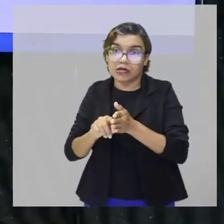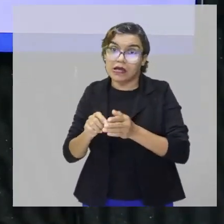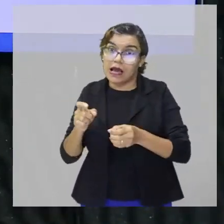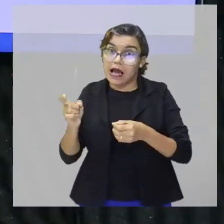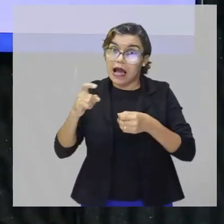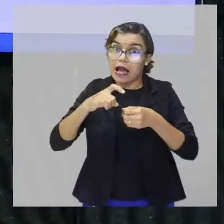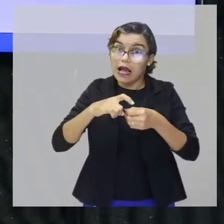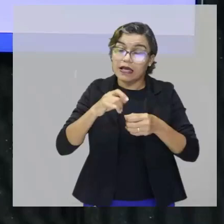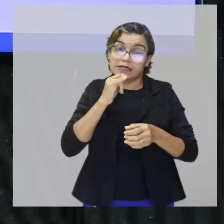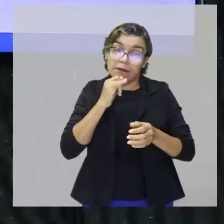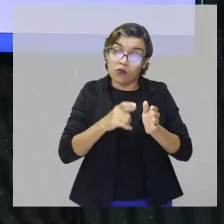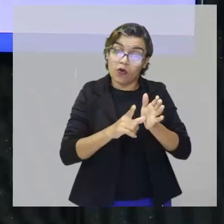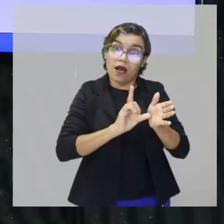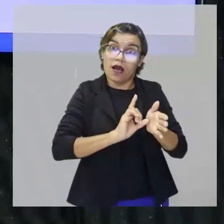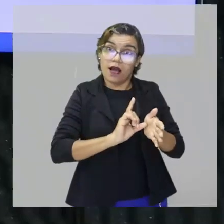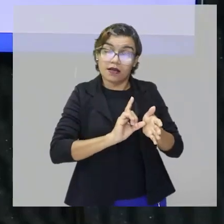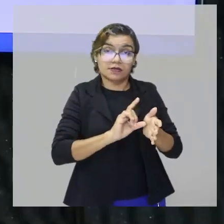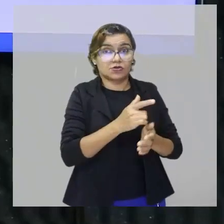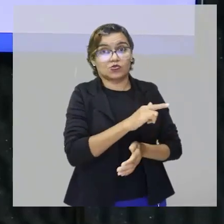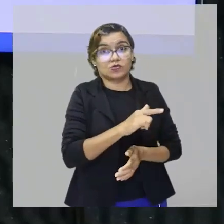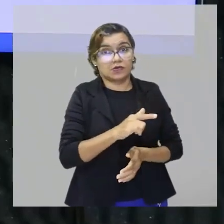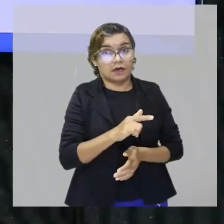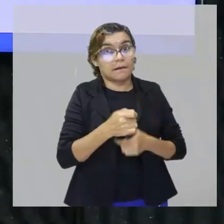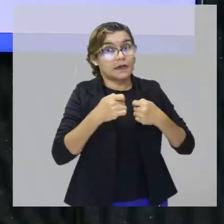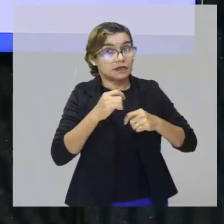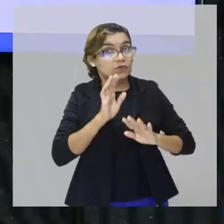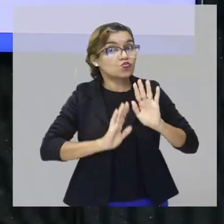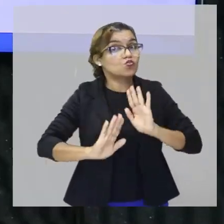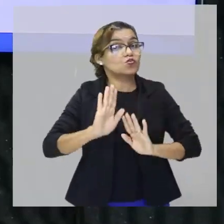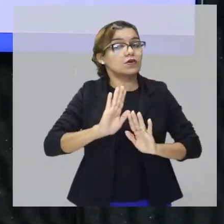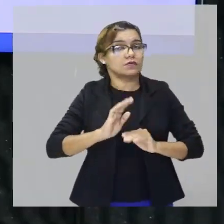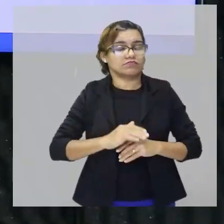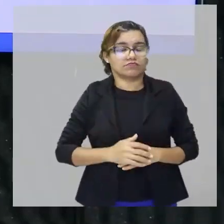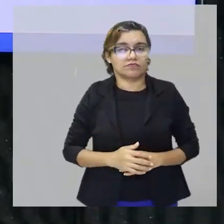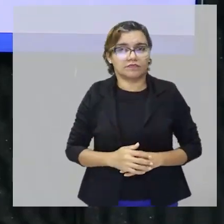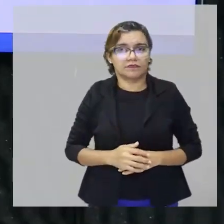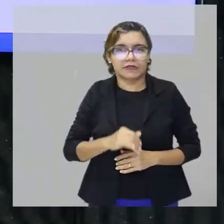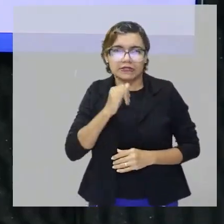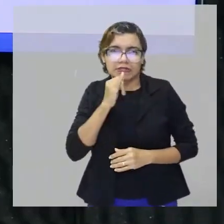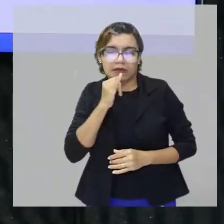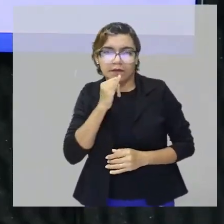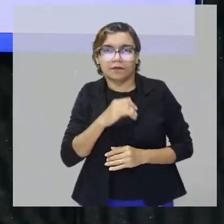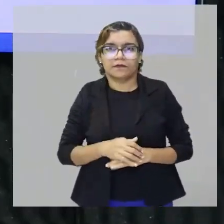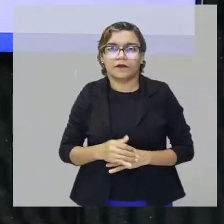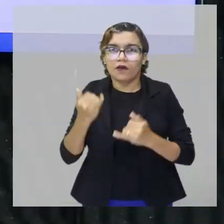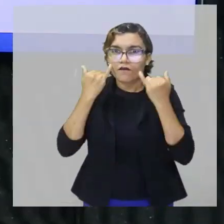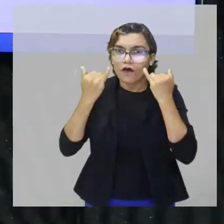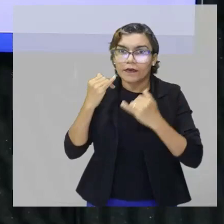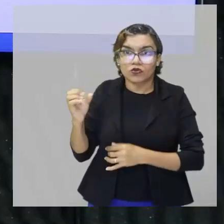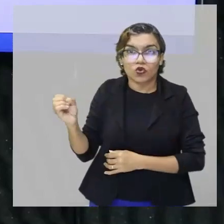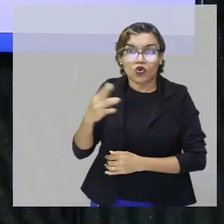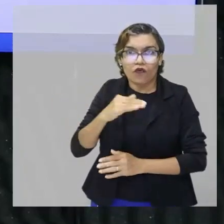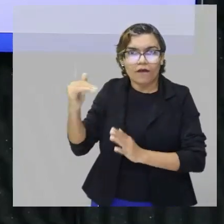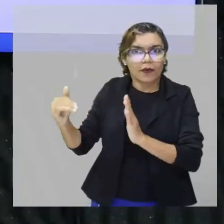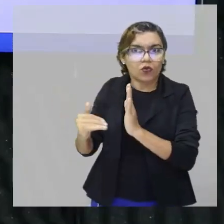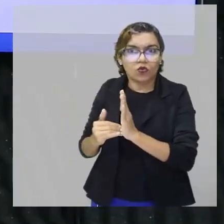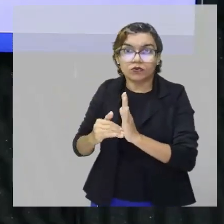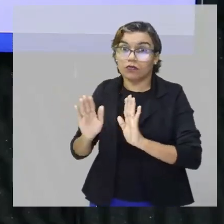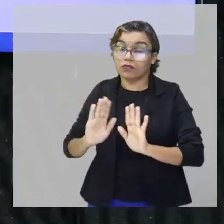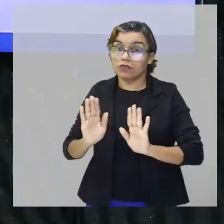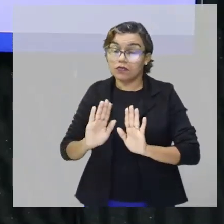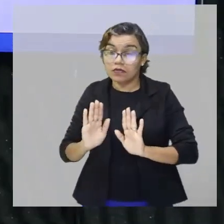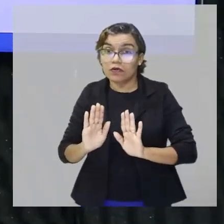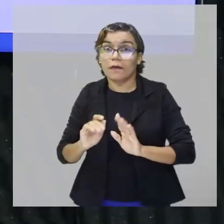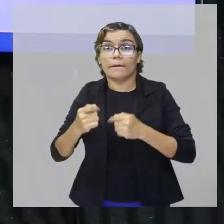da argumentação, que eu acabei de falar. Não vamos trazer informações novas para a conclusão. A conclusão